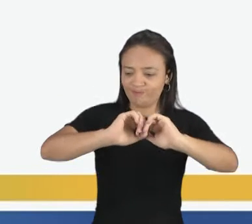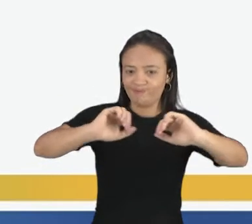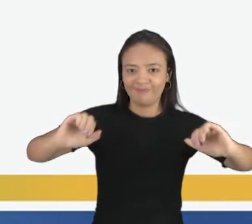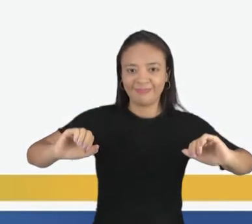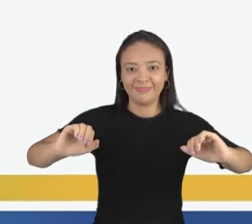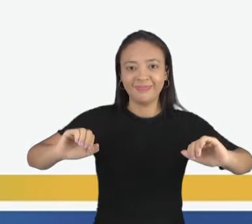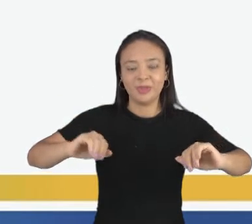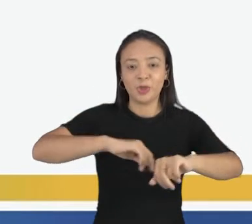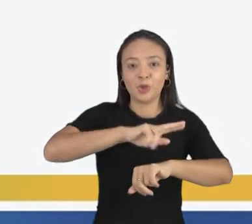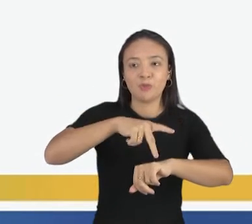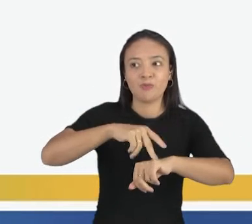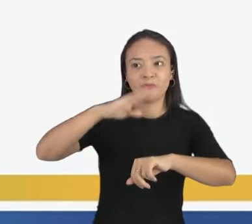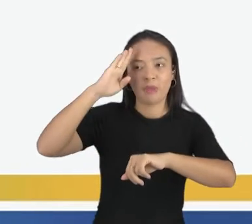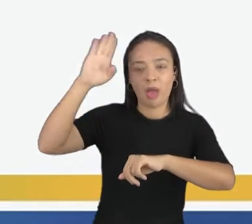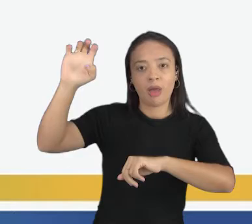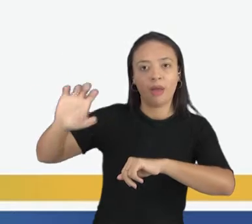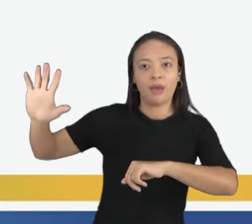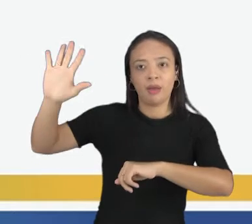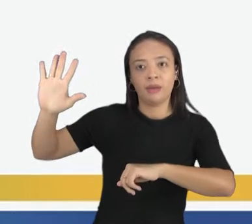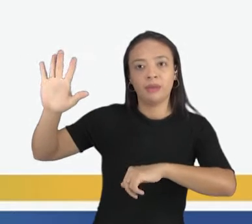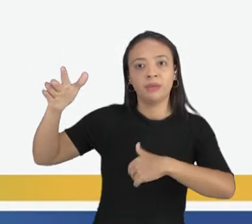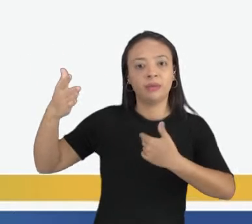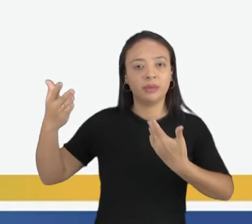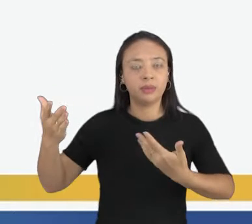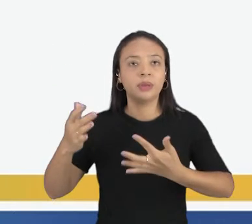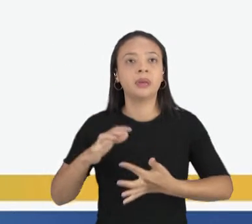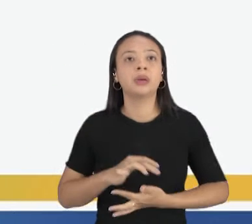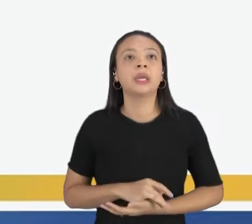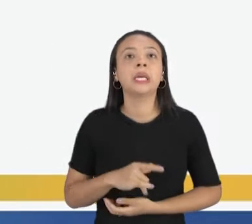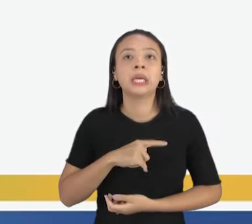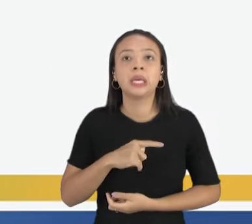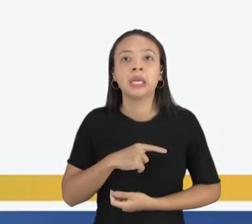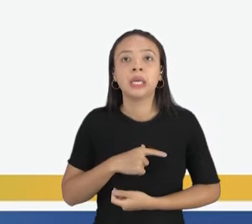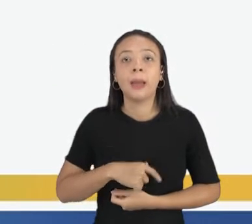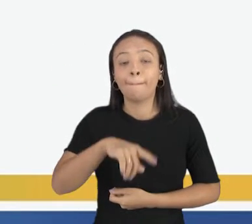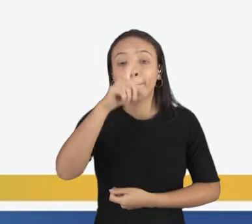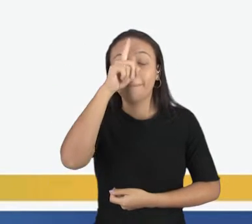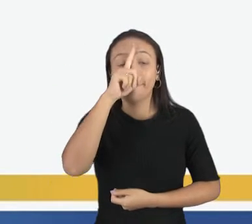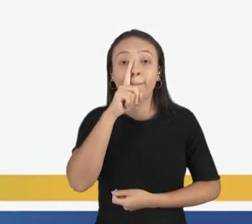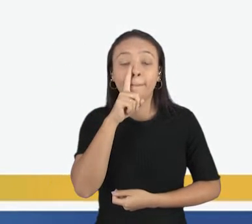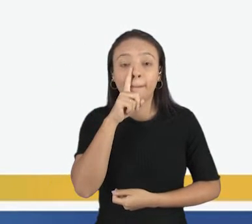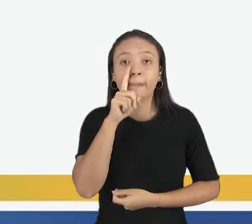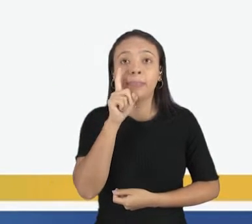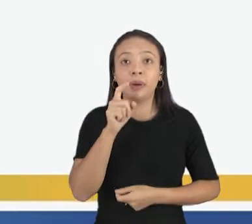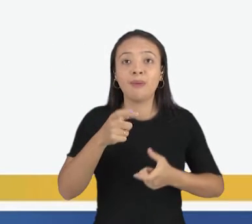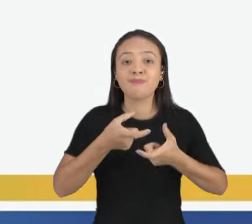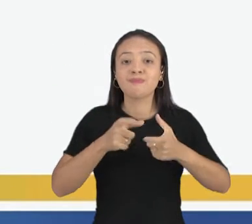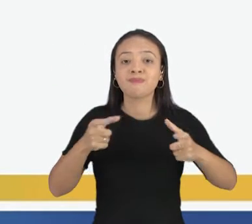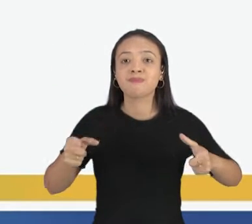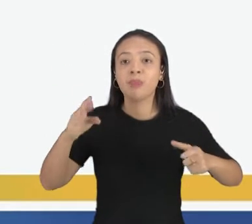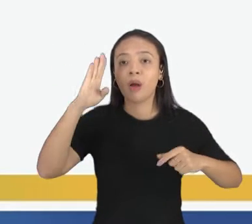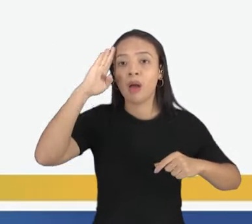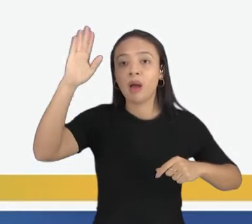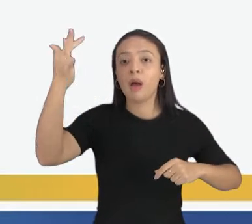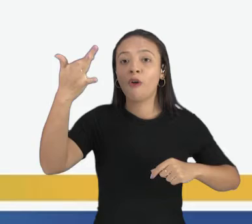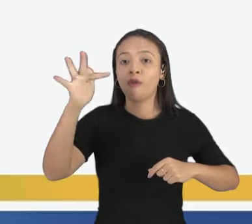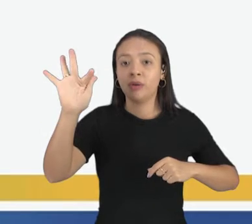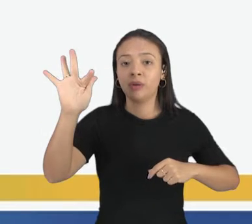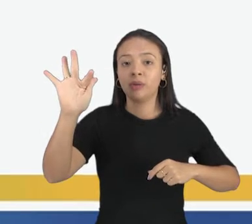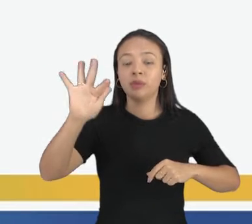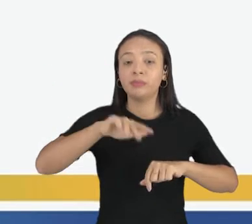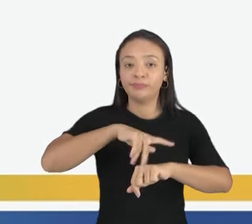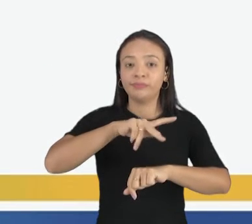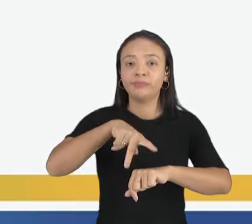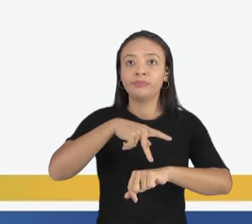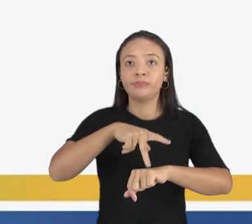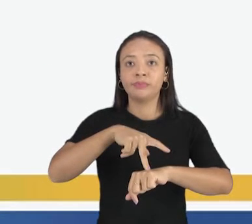pelas potências europeias, né, e para elas. Aí a gente tem aí amarelo, né, a maior potência que é a França, né,